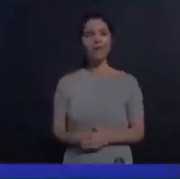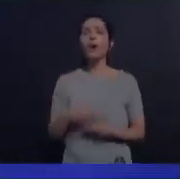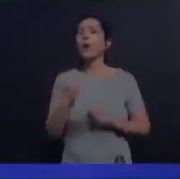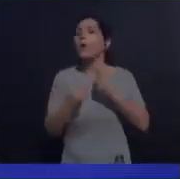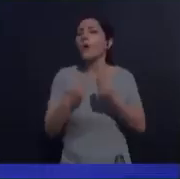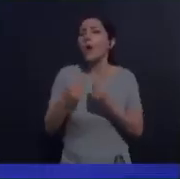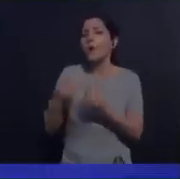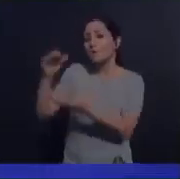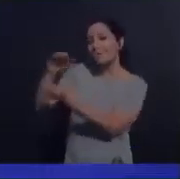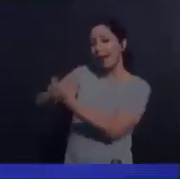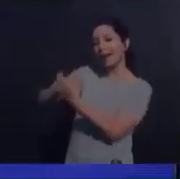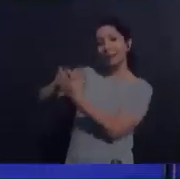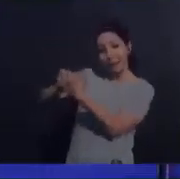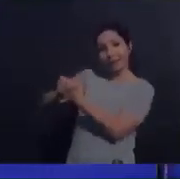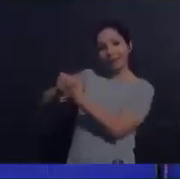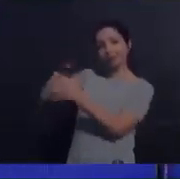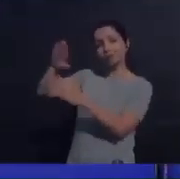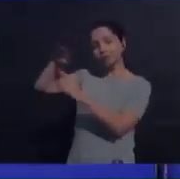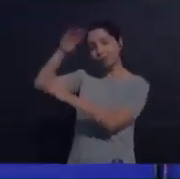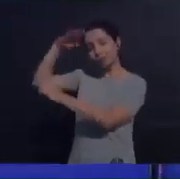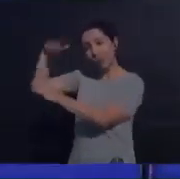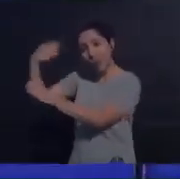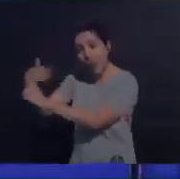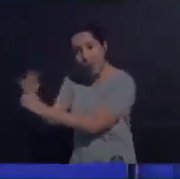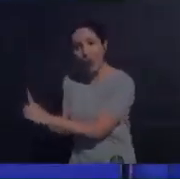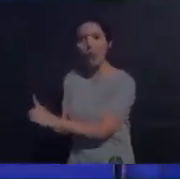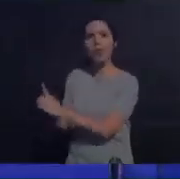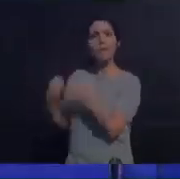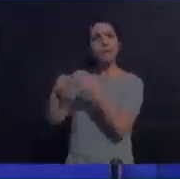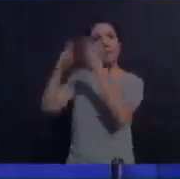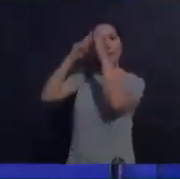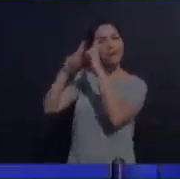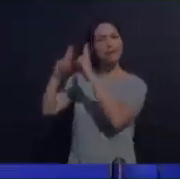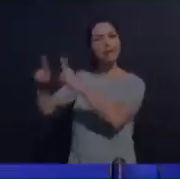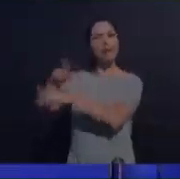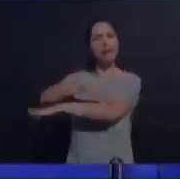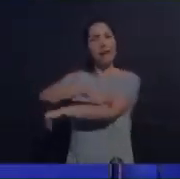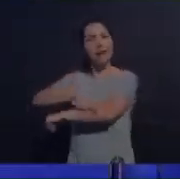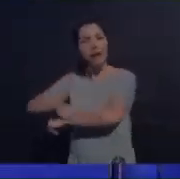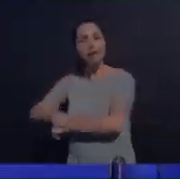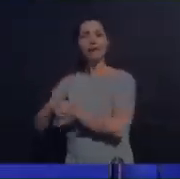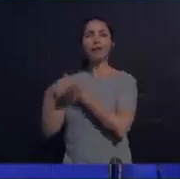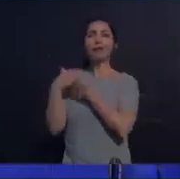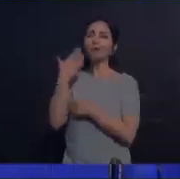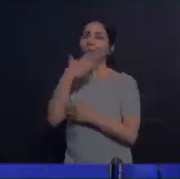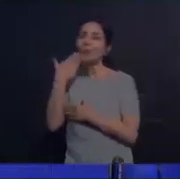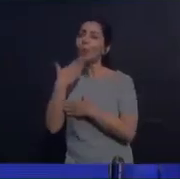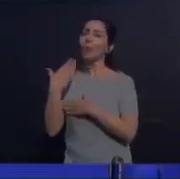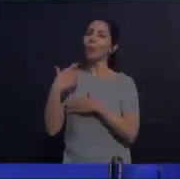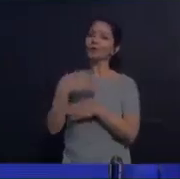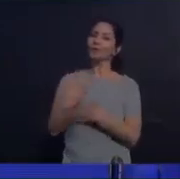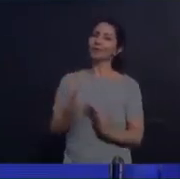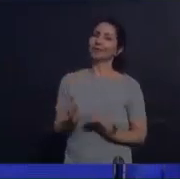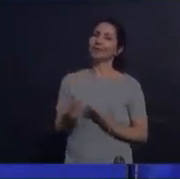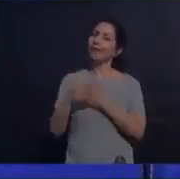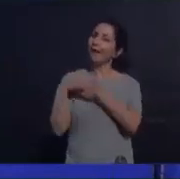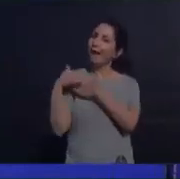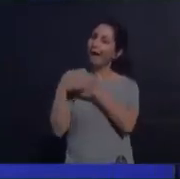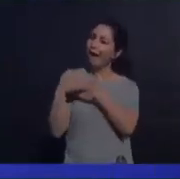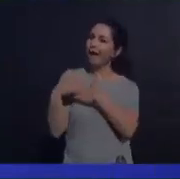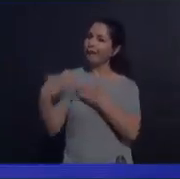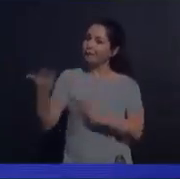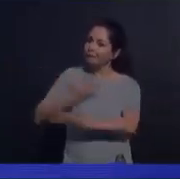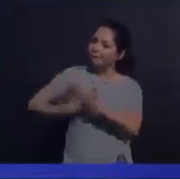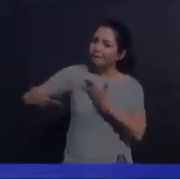marido? Sendo uma boa esposa, tratando ele com respeito, com carinho, com educação. E ele também fazendo a mesma coisa